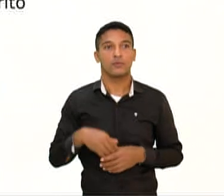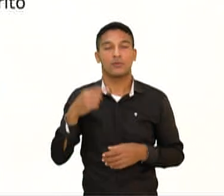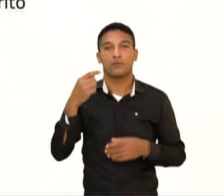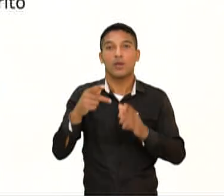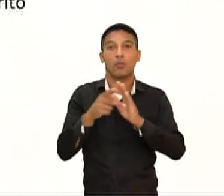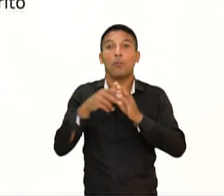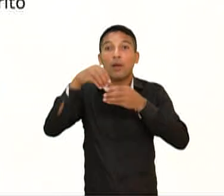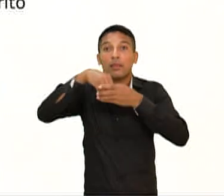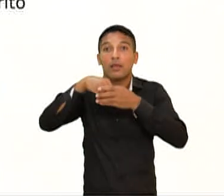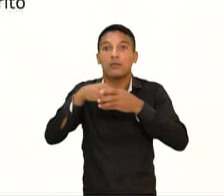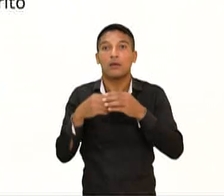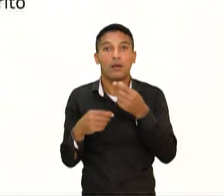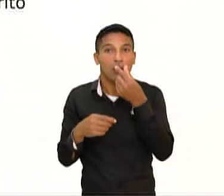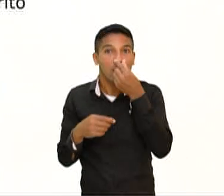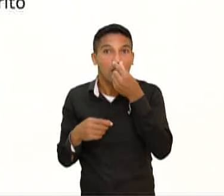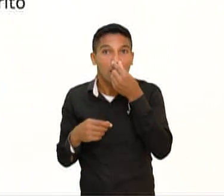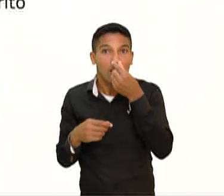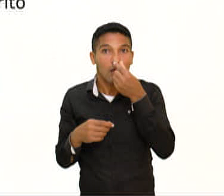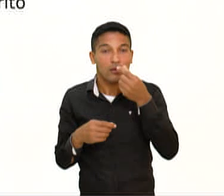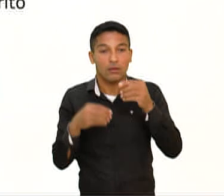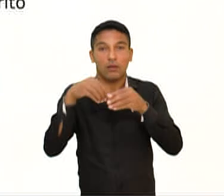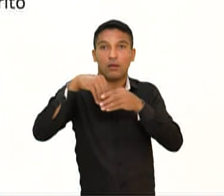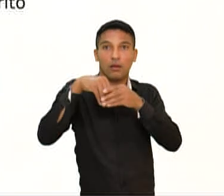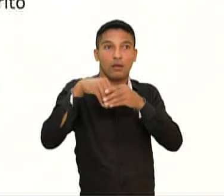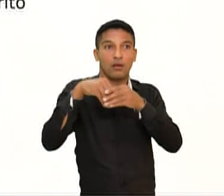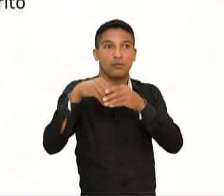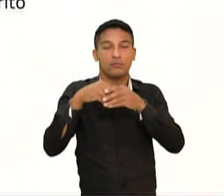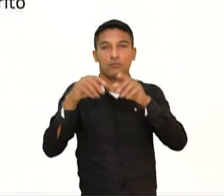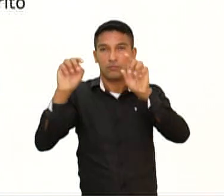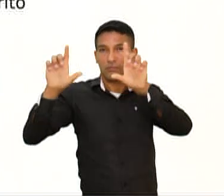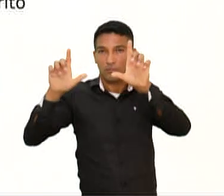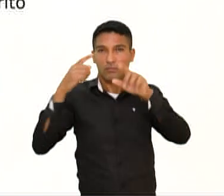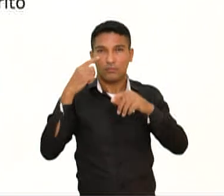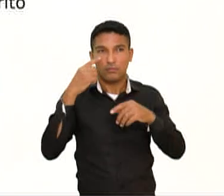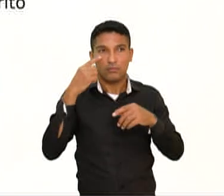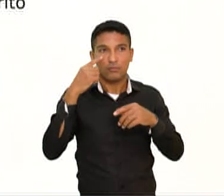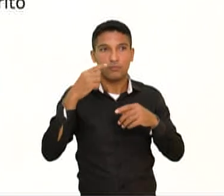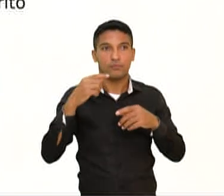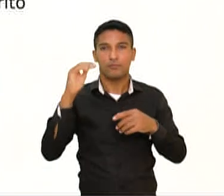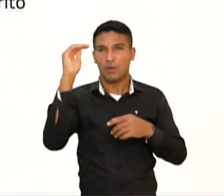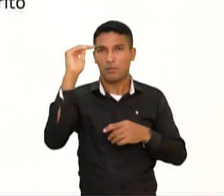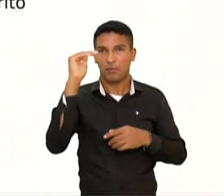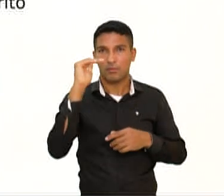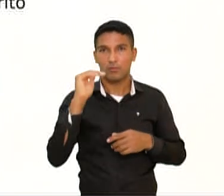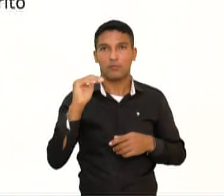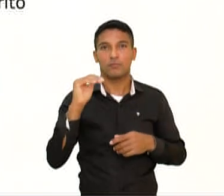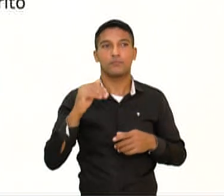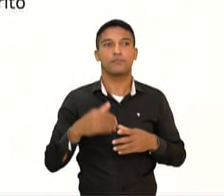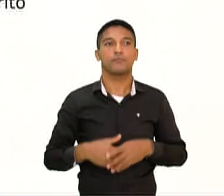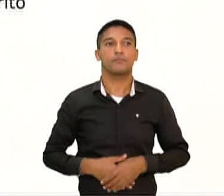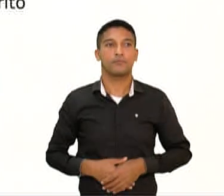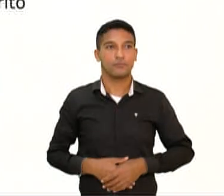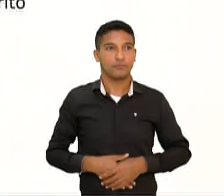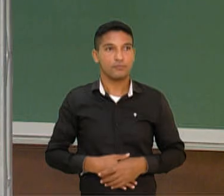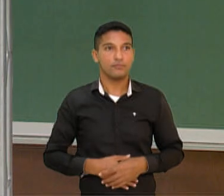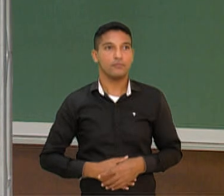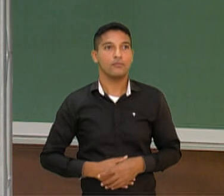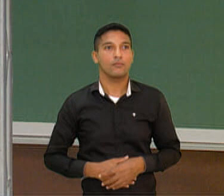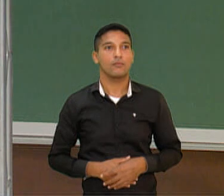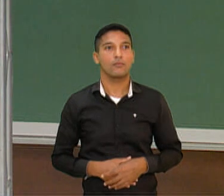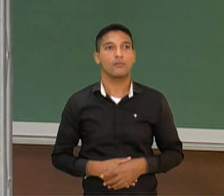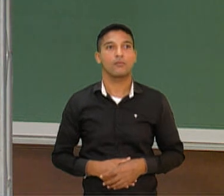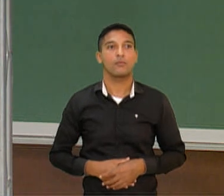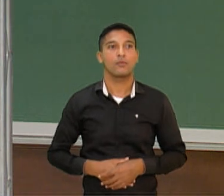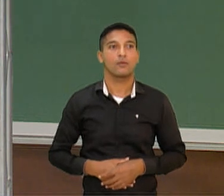celular, dendrito e axônio, que são as partes dos neurônios que nós já mencionamos na aula anterior e que você pode estar retomando aí também. Tudo bem?